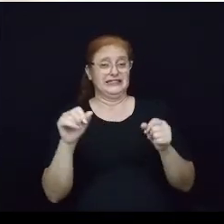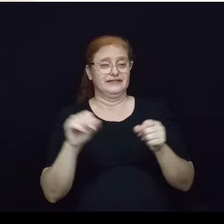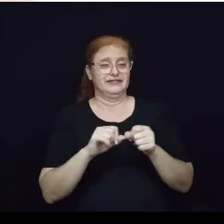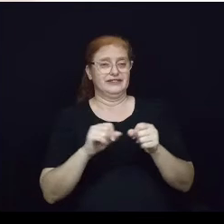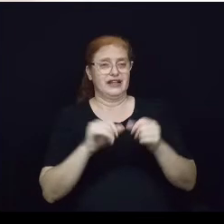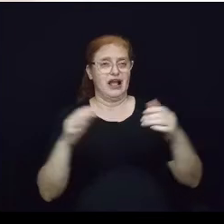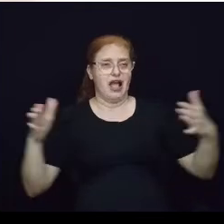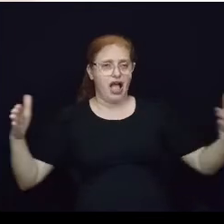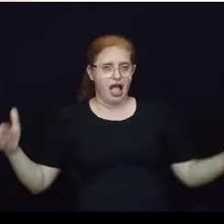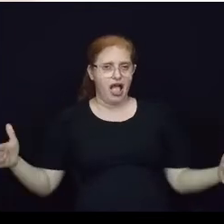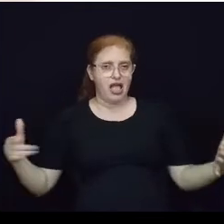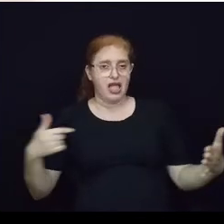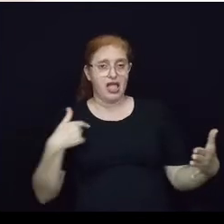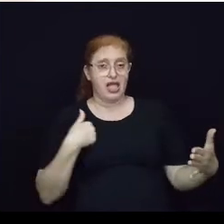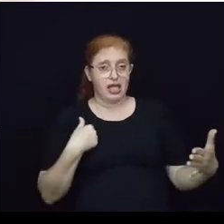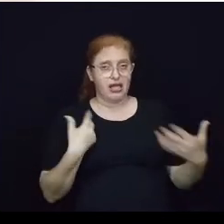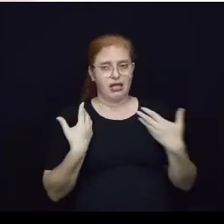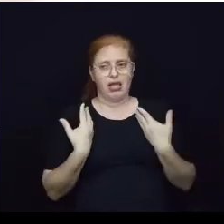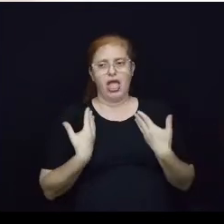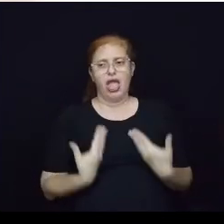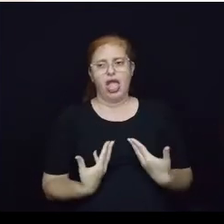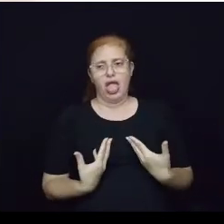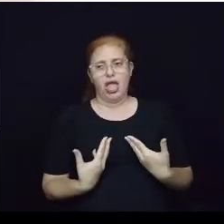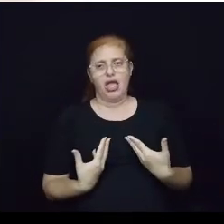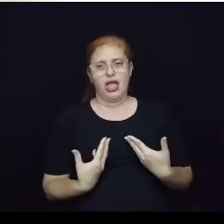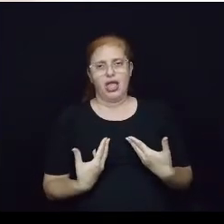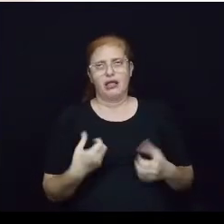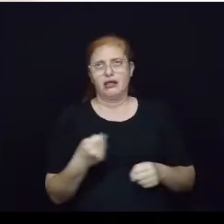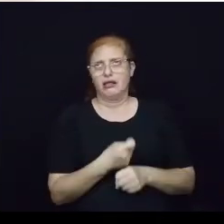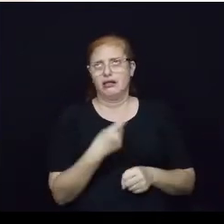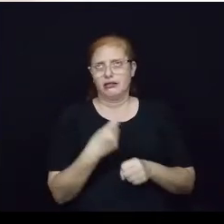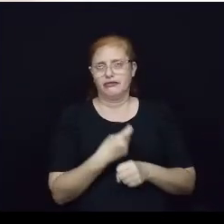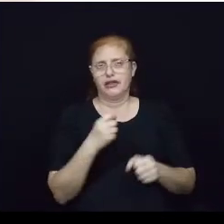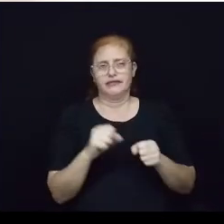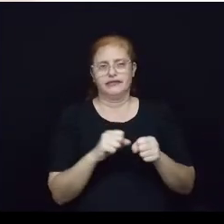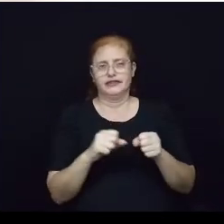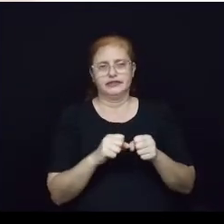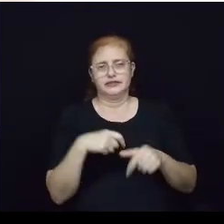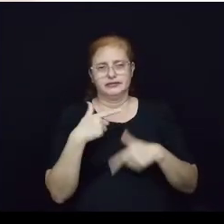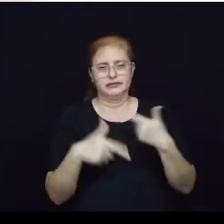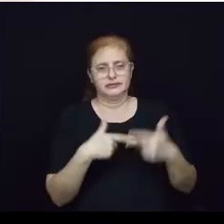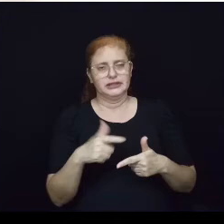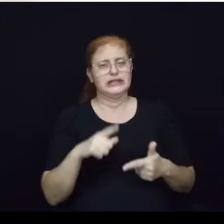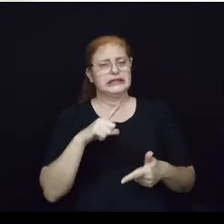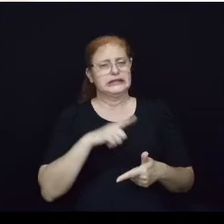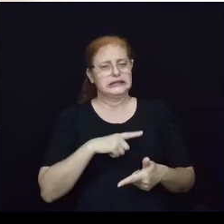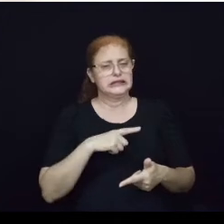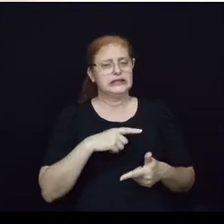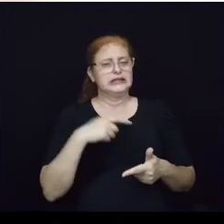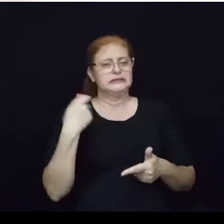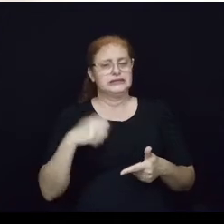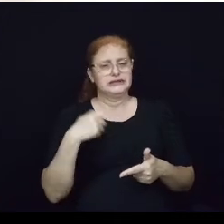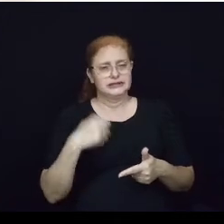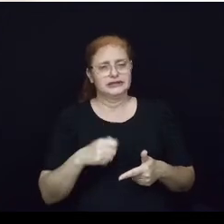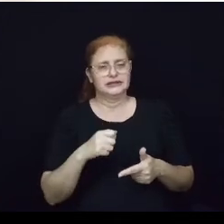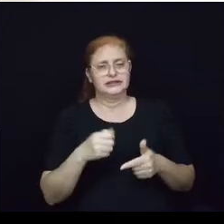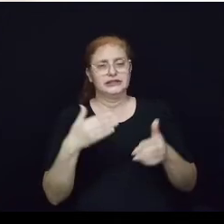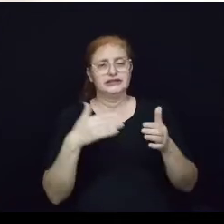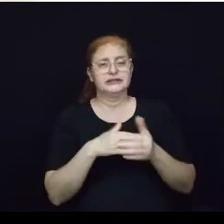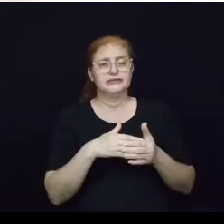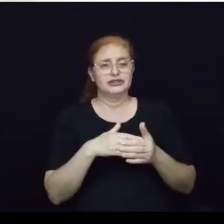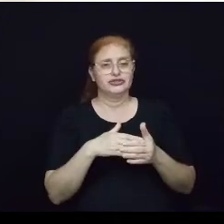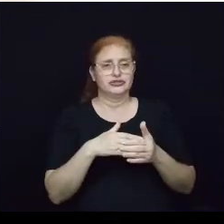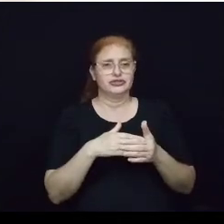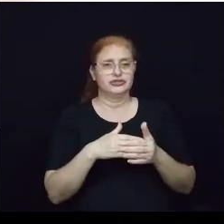muito grande, ia chegar num ponto que ia estar, assim, de saco cheio de fazer isso aí, né? Então, tem que ter um limite de tempo onde até o